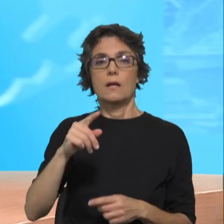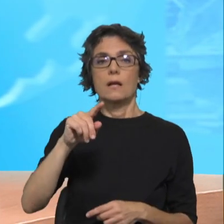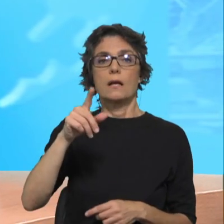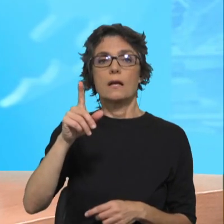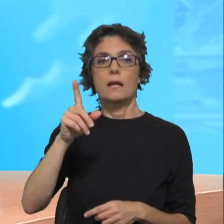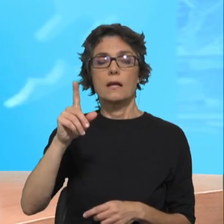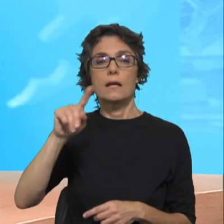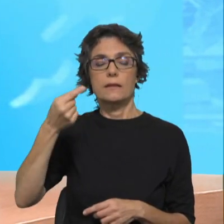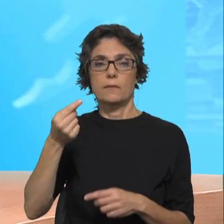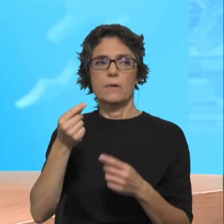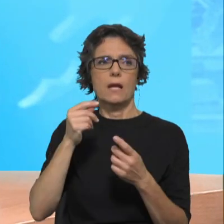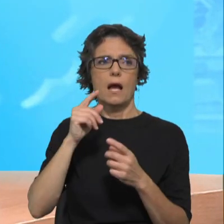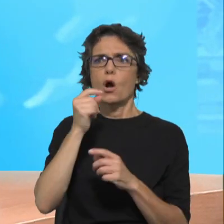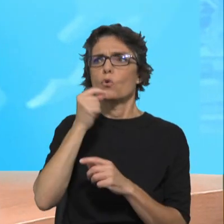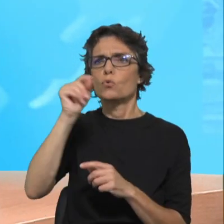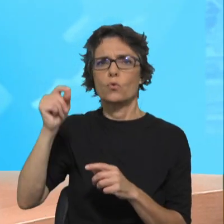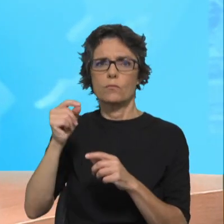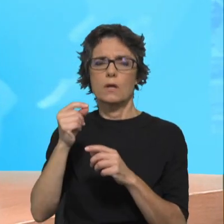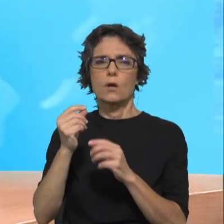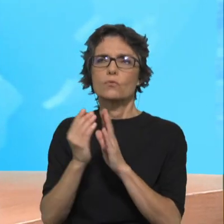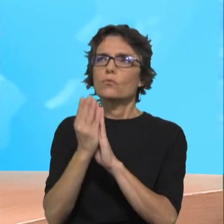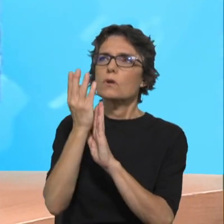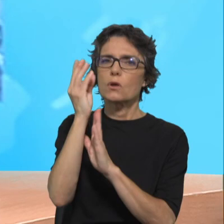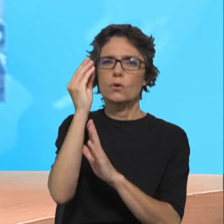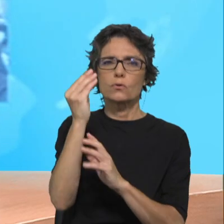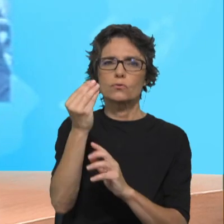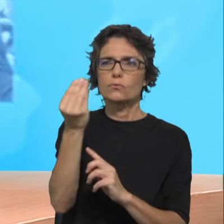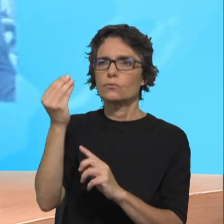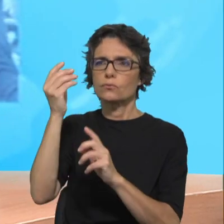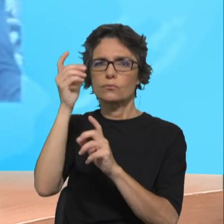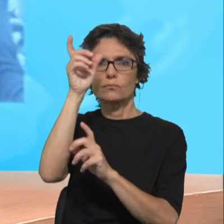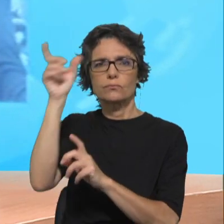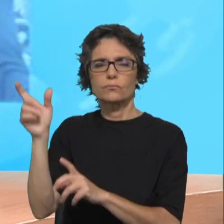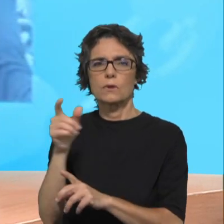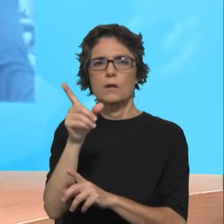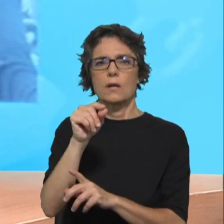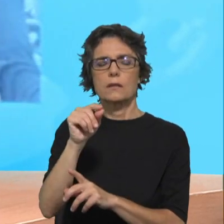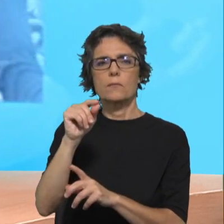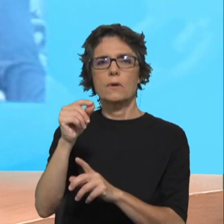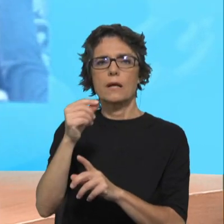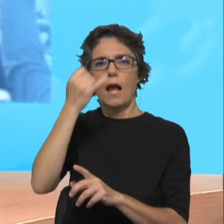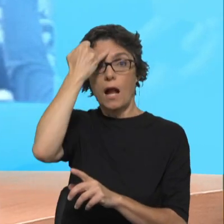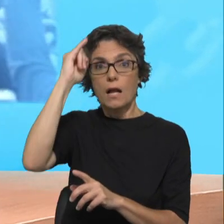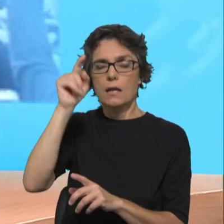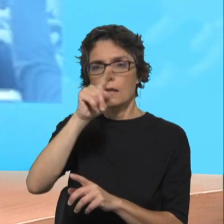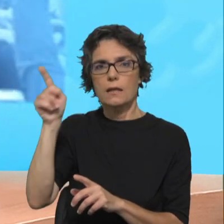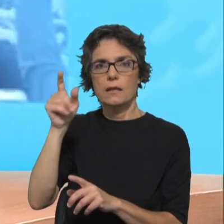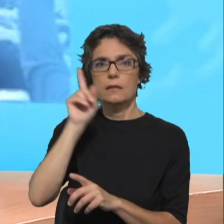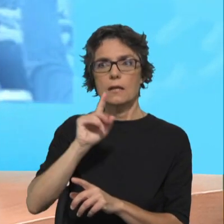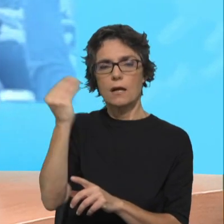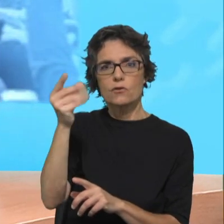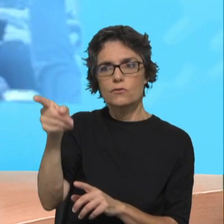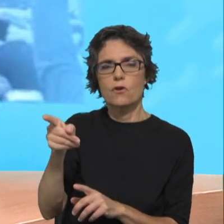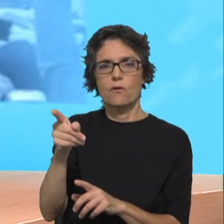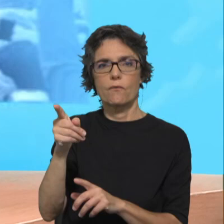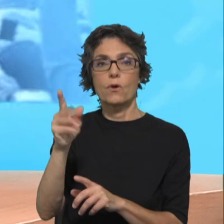portanto a mocinha que vem da Índia não me parece também ser cristã, até quando ela recebe a carta, o